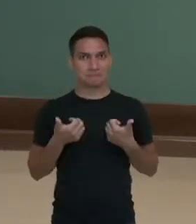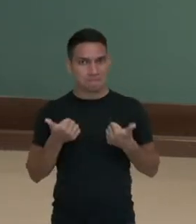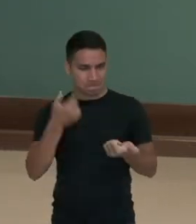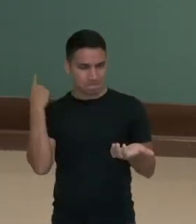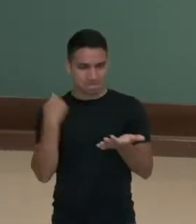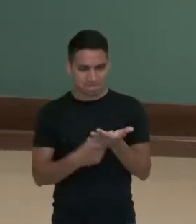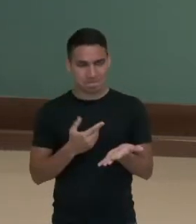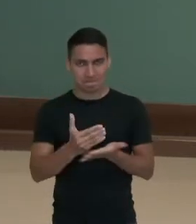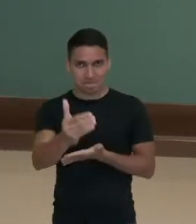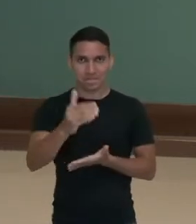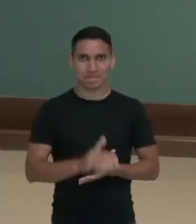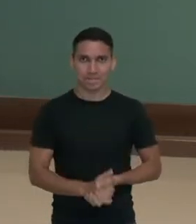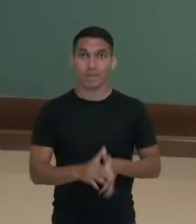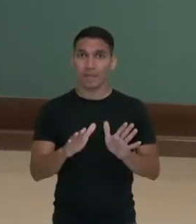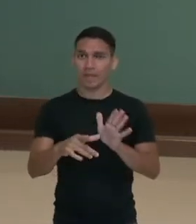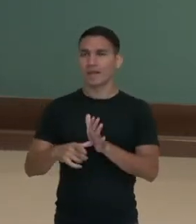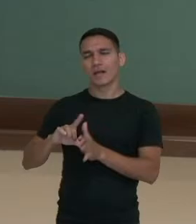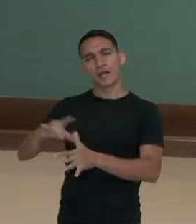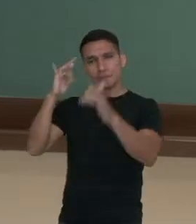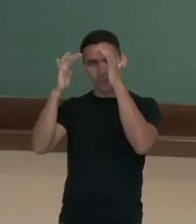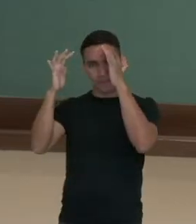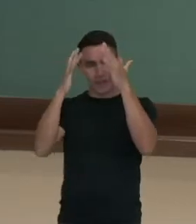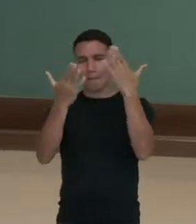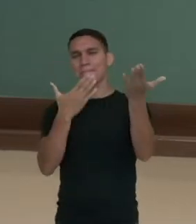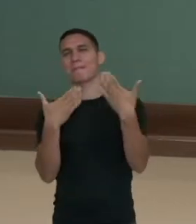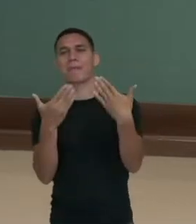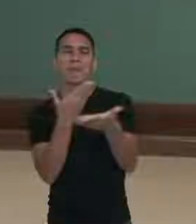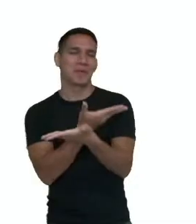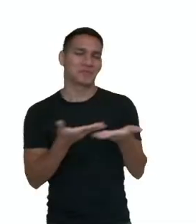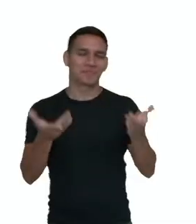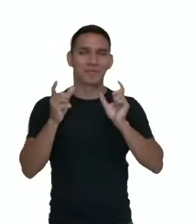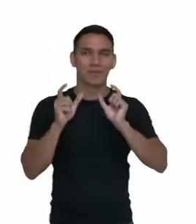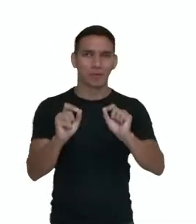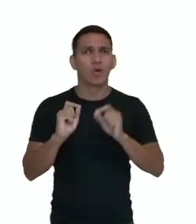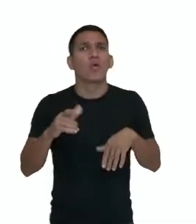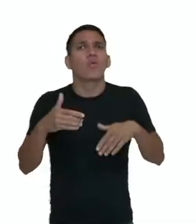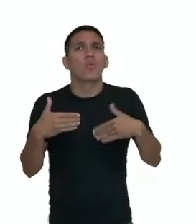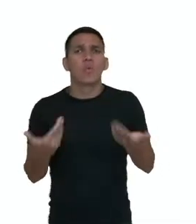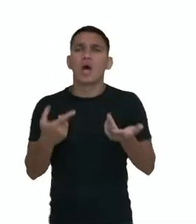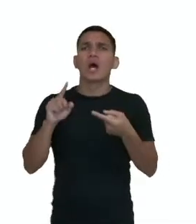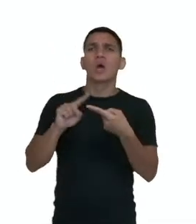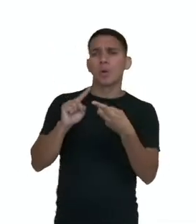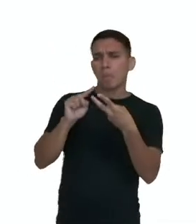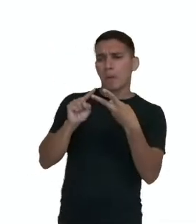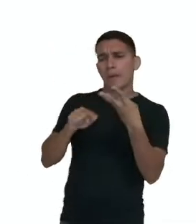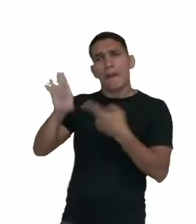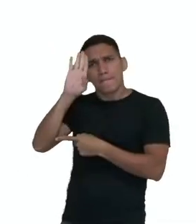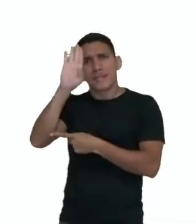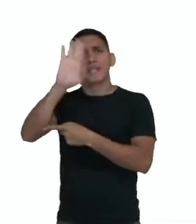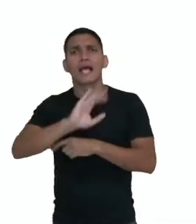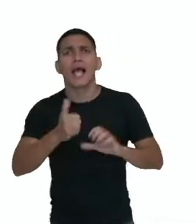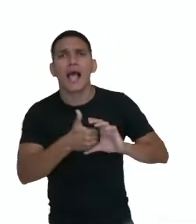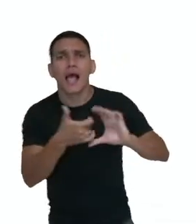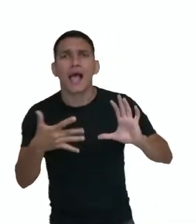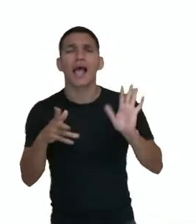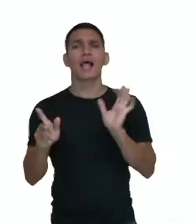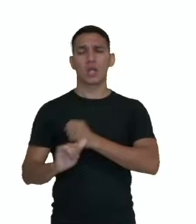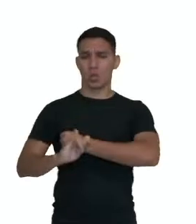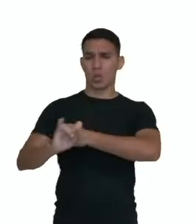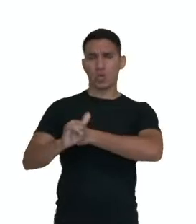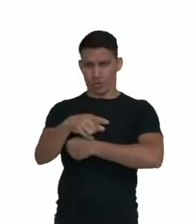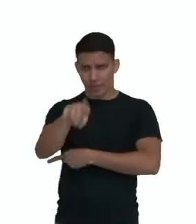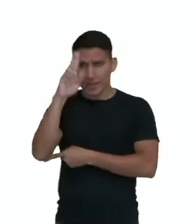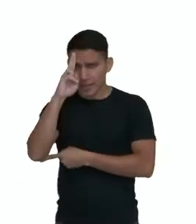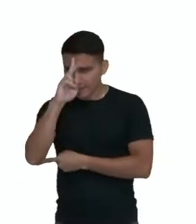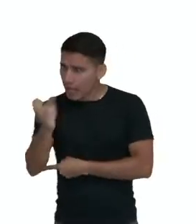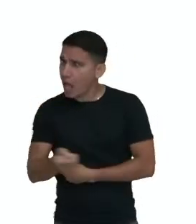Beleza? Começando a nossa conversa aqui, né? Quais são as principais características de uma crônica? Você